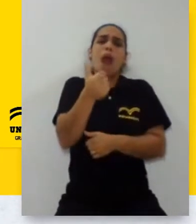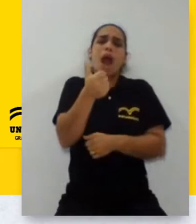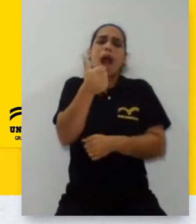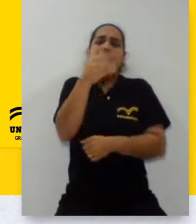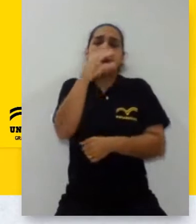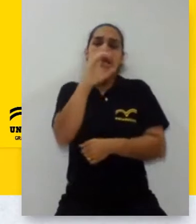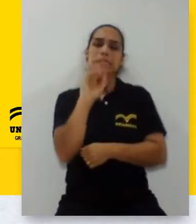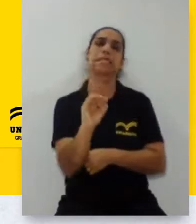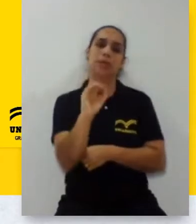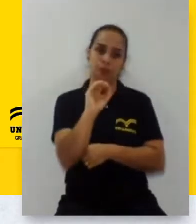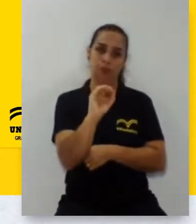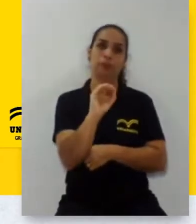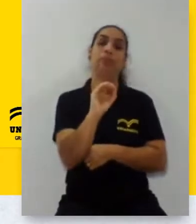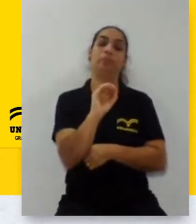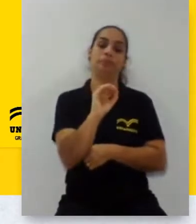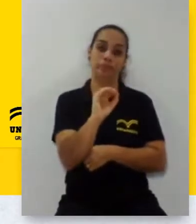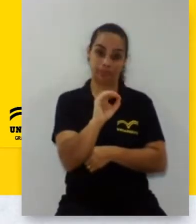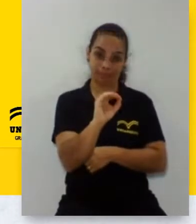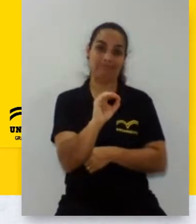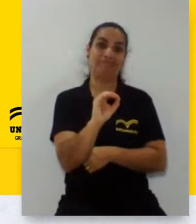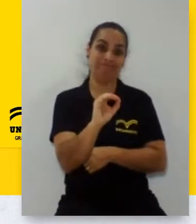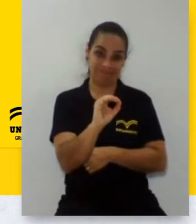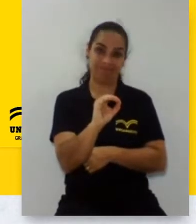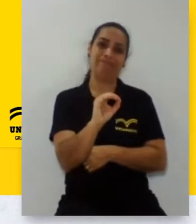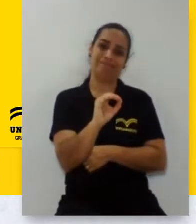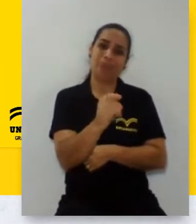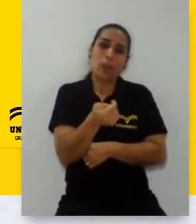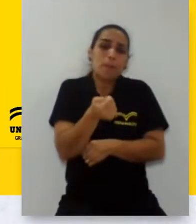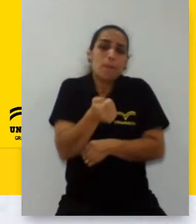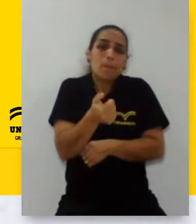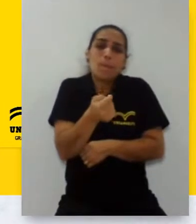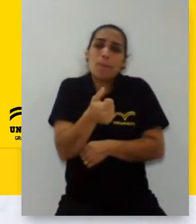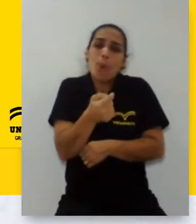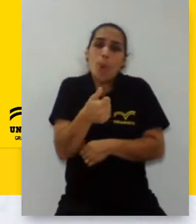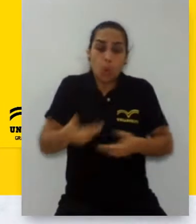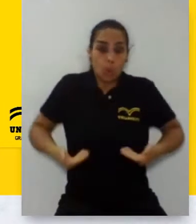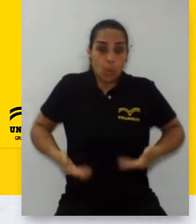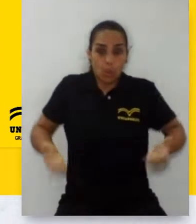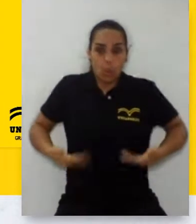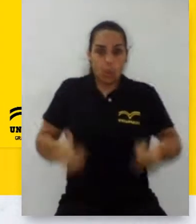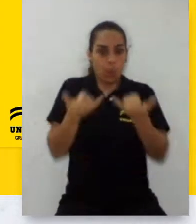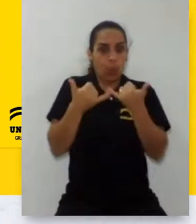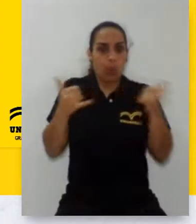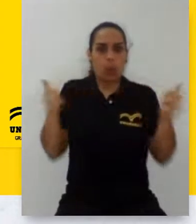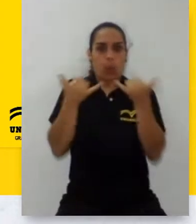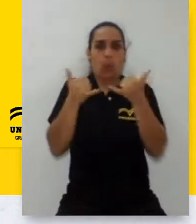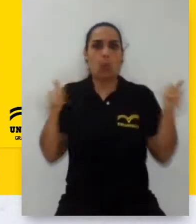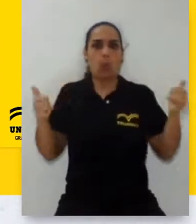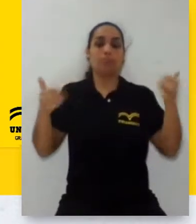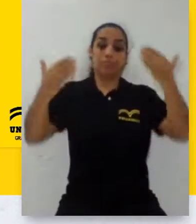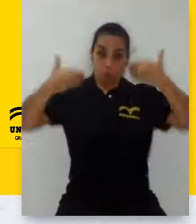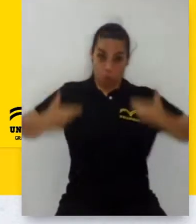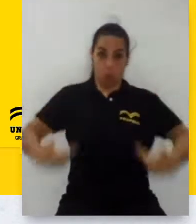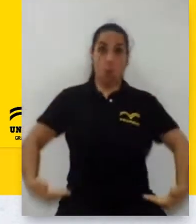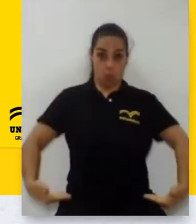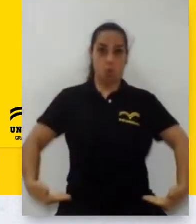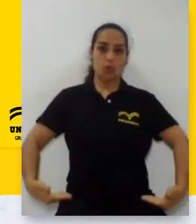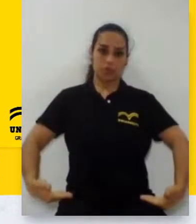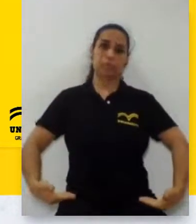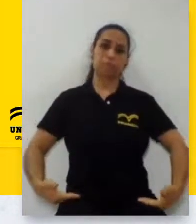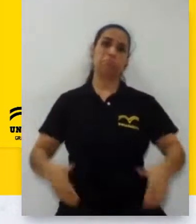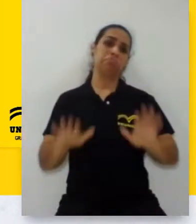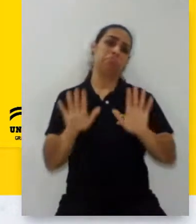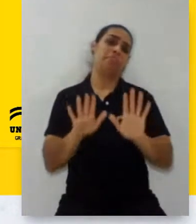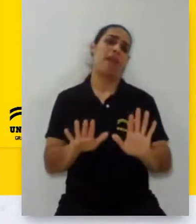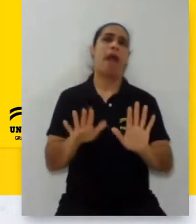o seu dia a dia, ok? Agora, alguém pode estar falando, mas eu faço atividade de vez em quando. Eu jogo um futebol todo